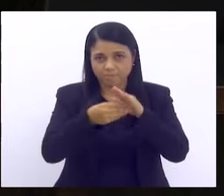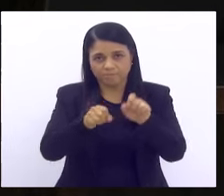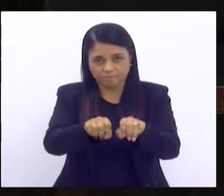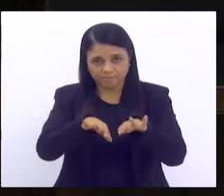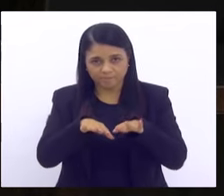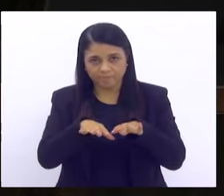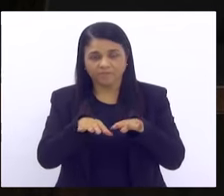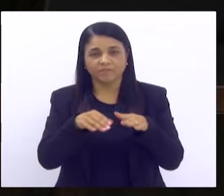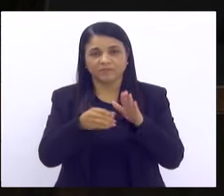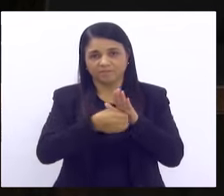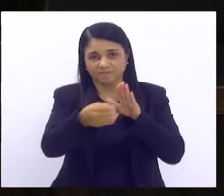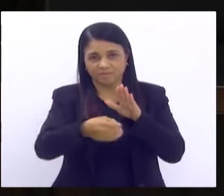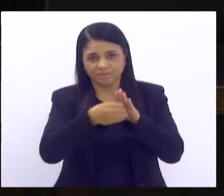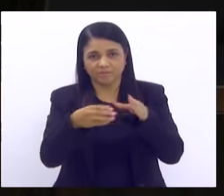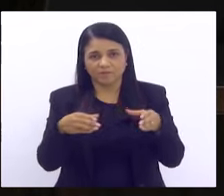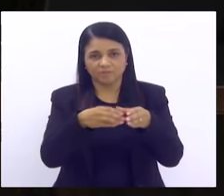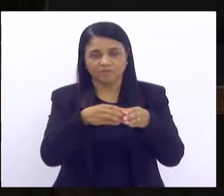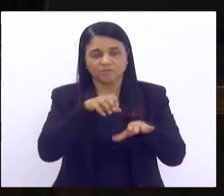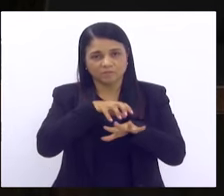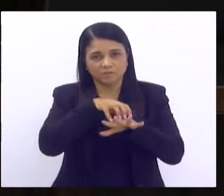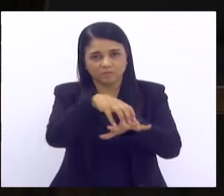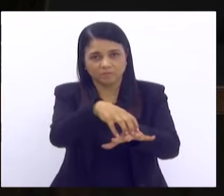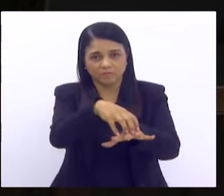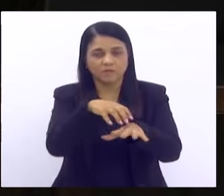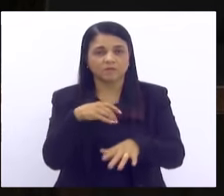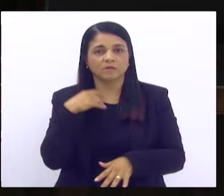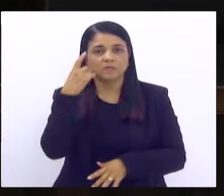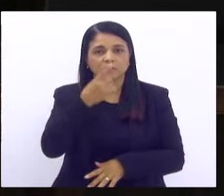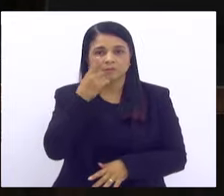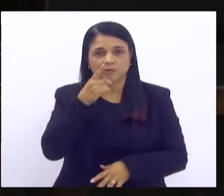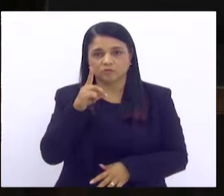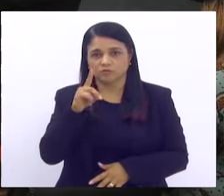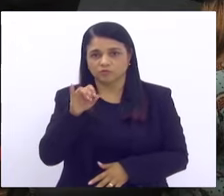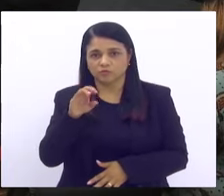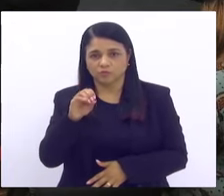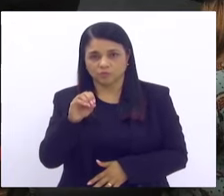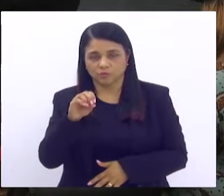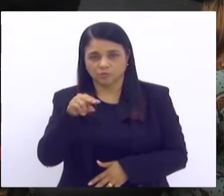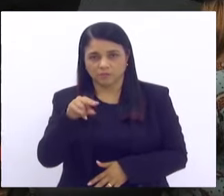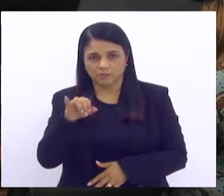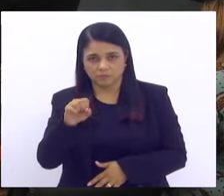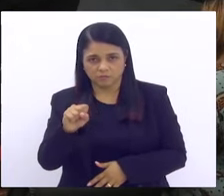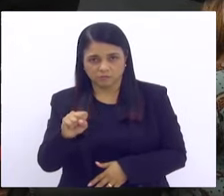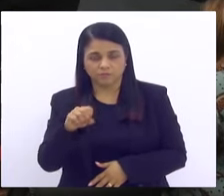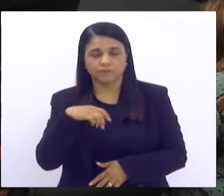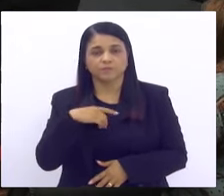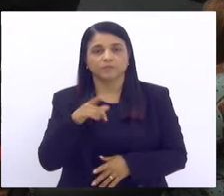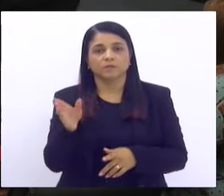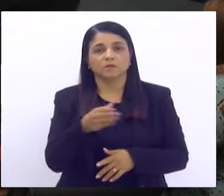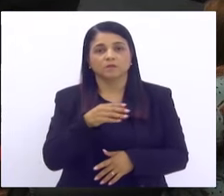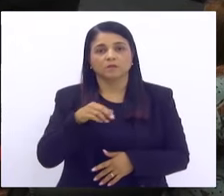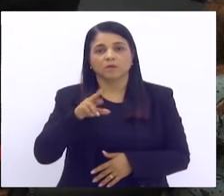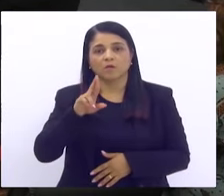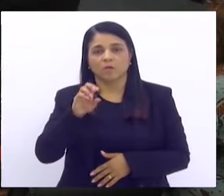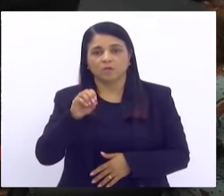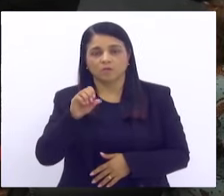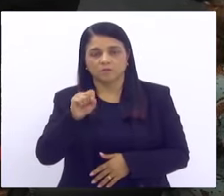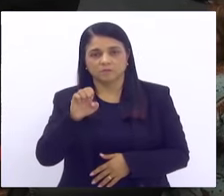plenário. Para emitir parecer pela Comissão de Transporte, deputado Dionísio Lins, deputado Rosenberg